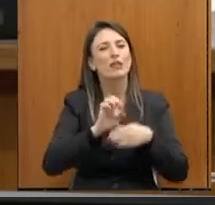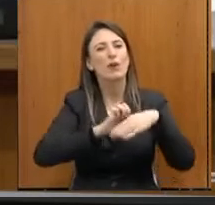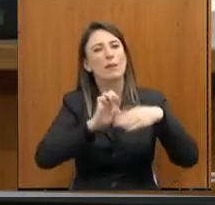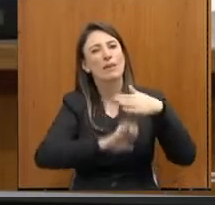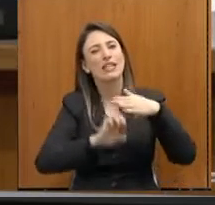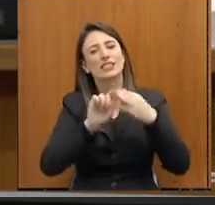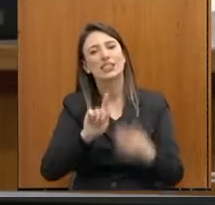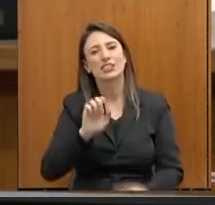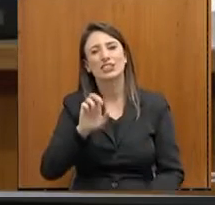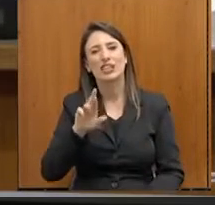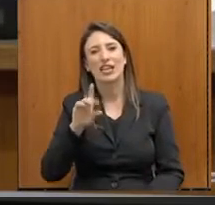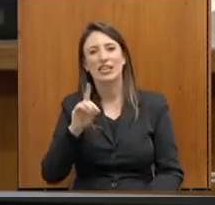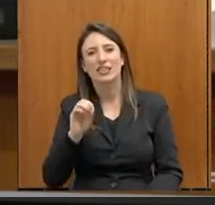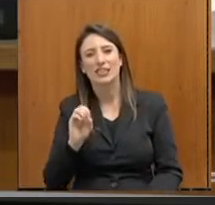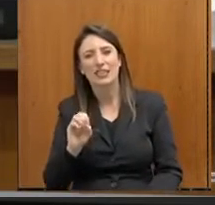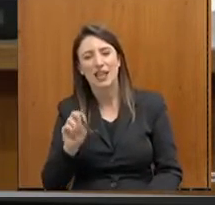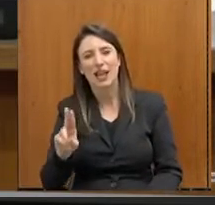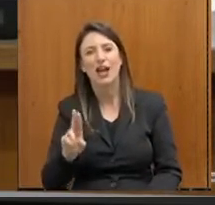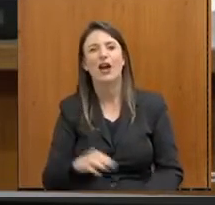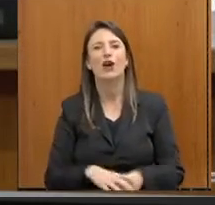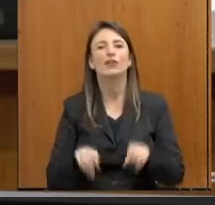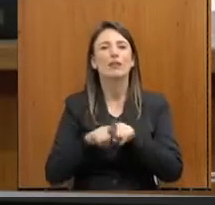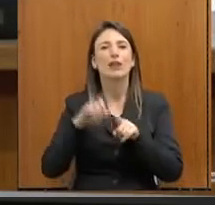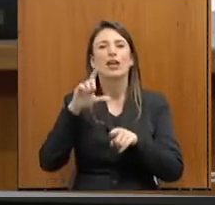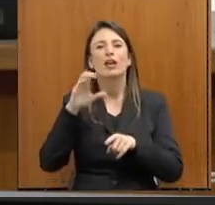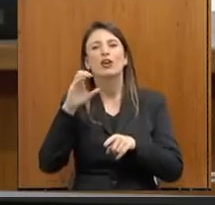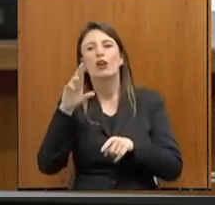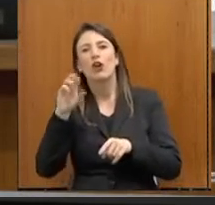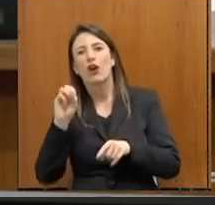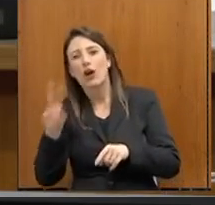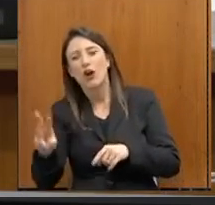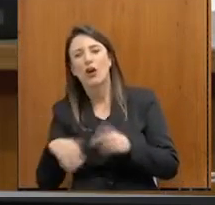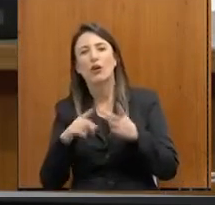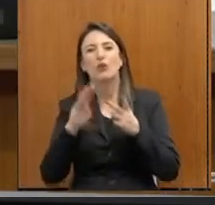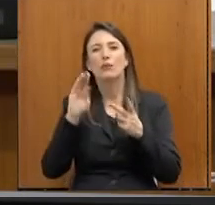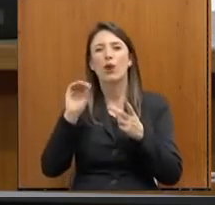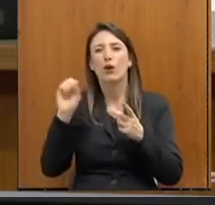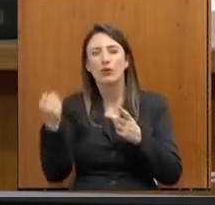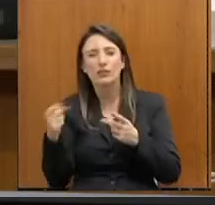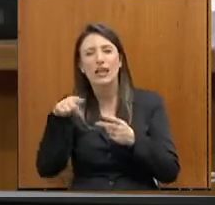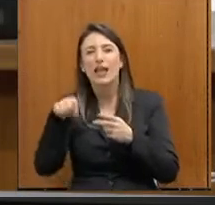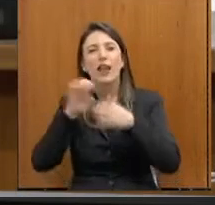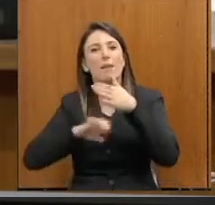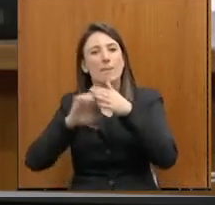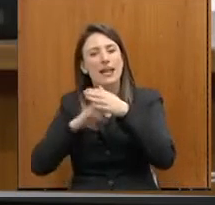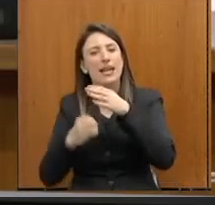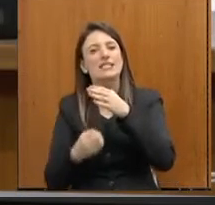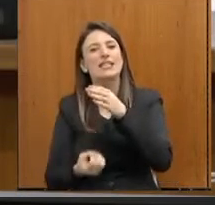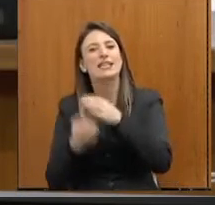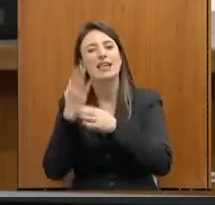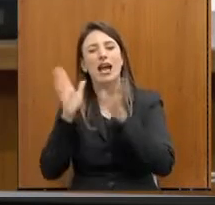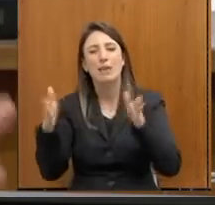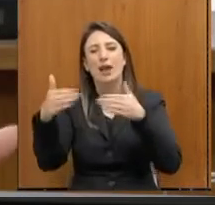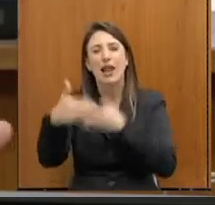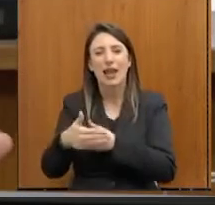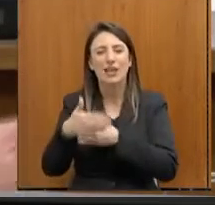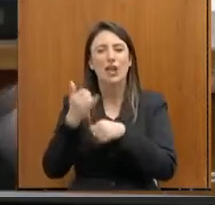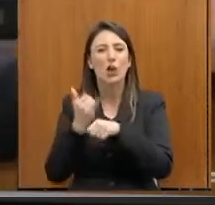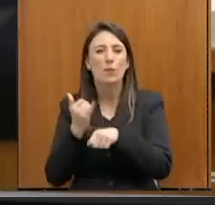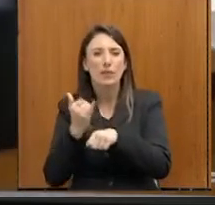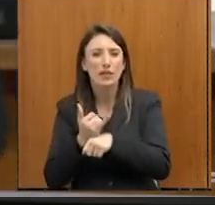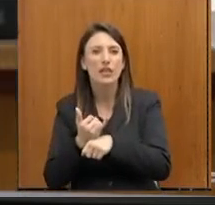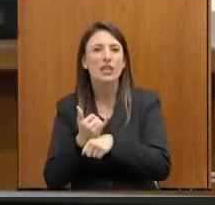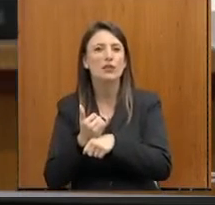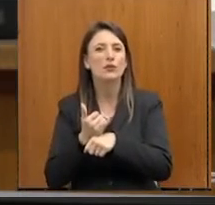podia deixar de ser atual EA bolsa são empresas de fabricação de embalagens de alumínio majoritariamente